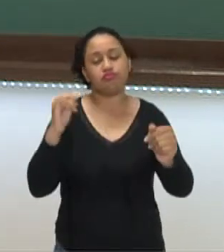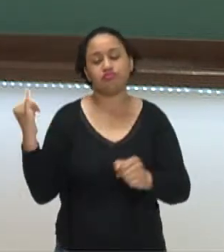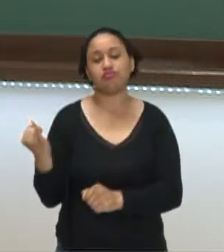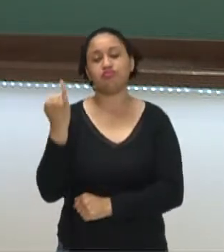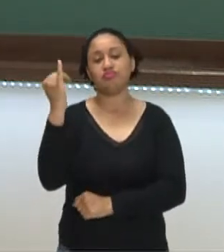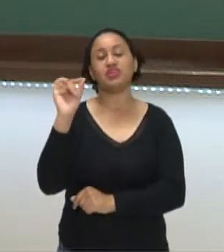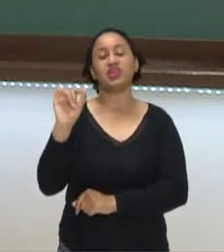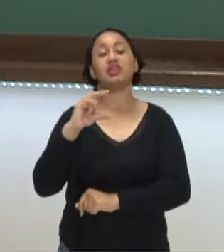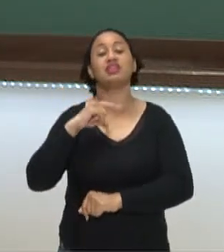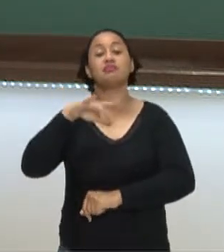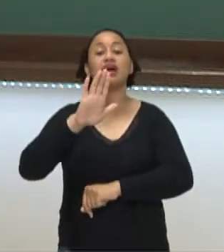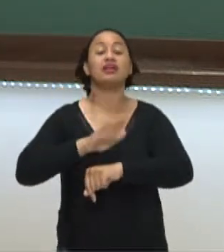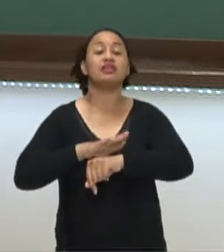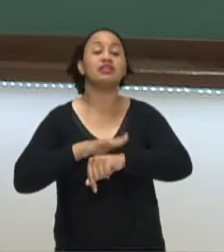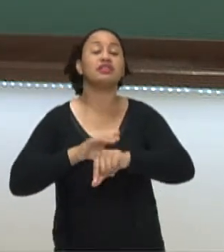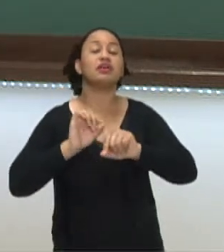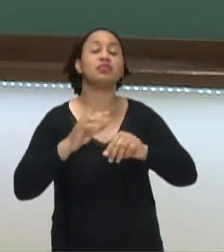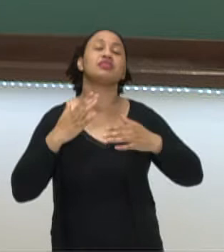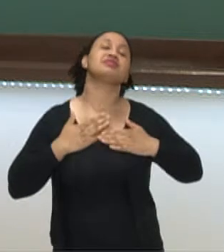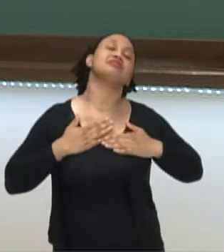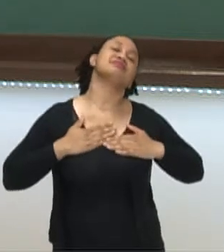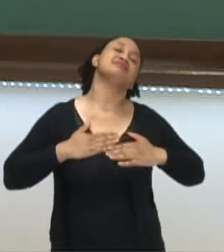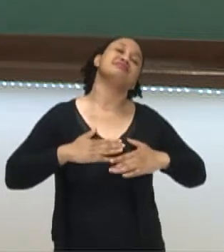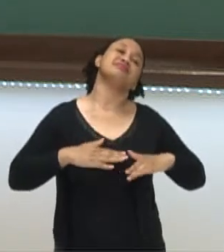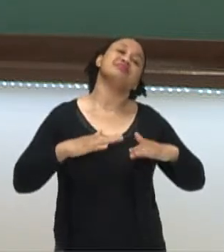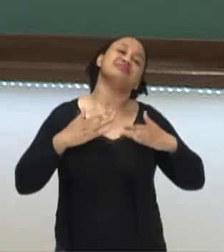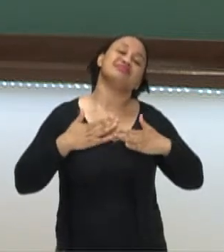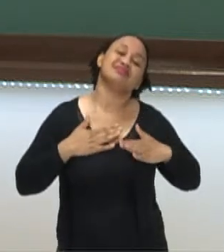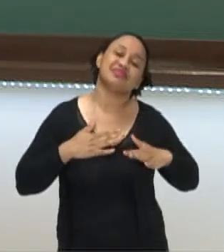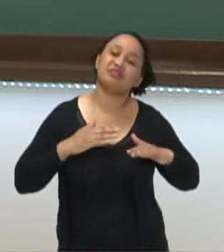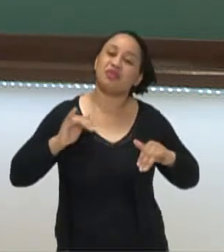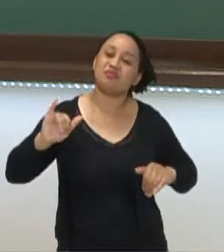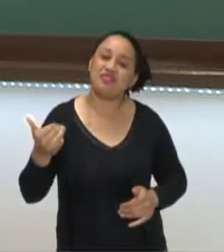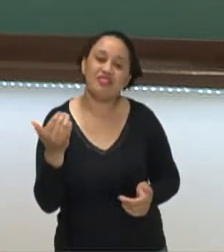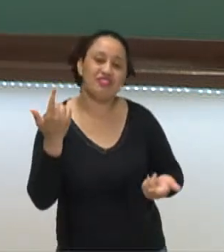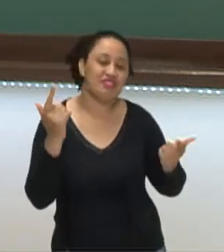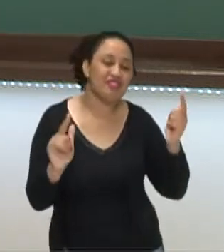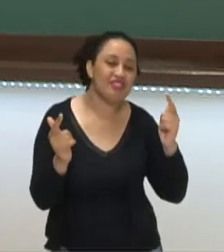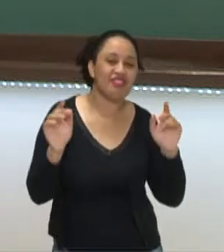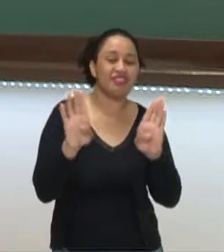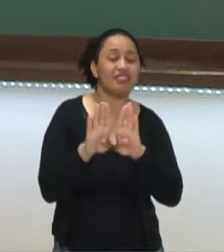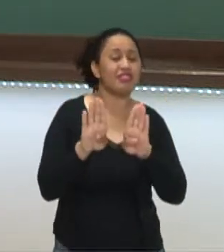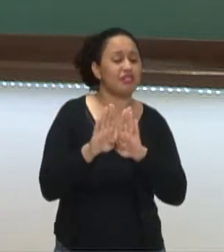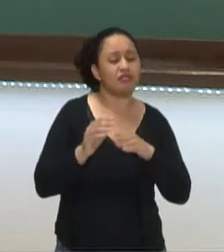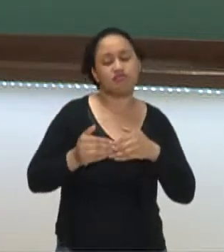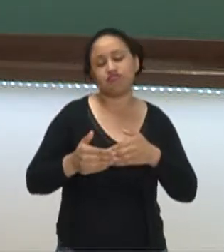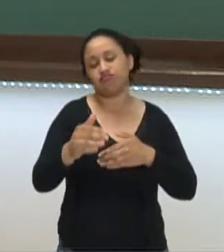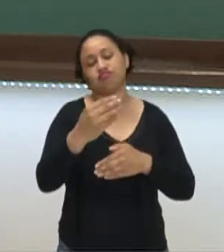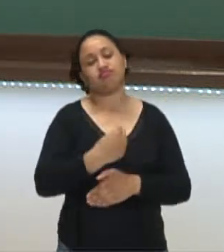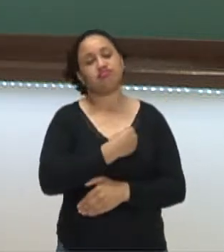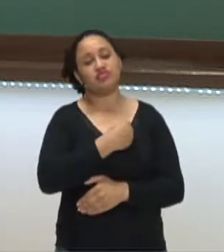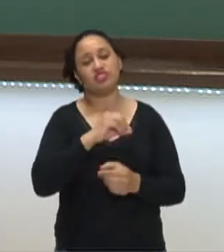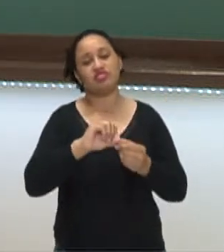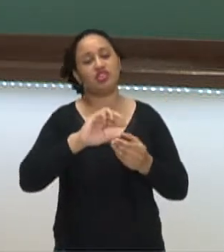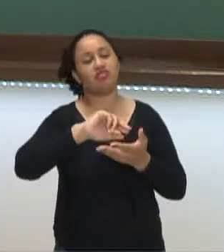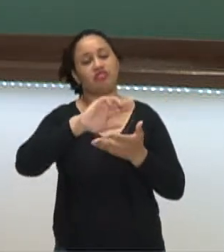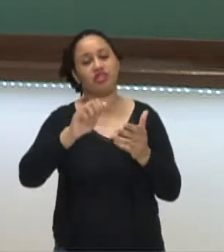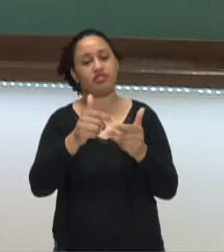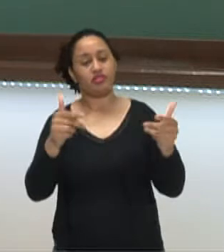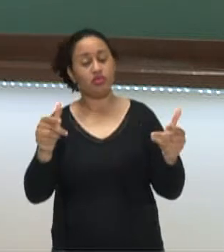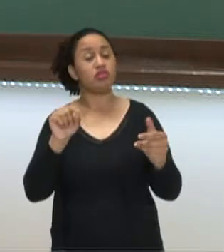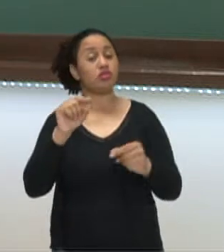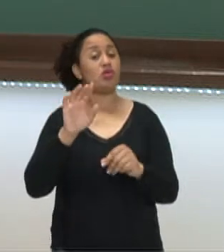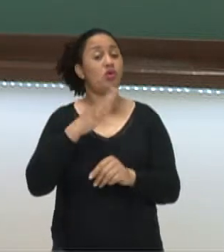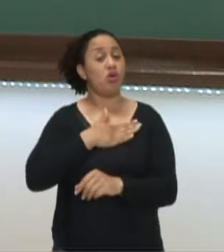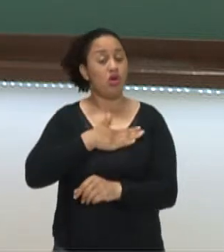importante, ter mais tempo para relaxar, para se divertir, para tocar a sua vida fazendo outras coisas que você